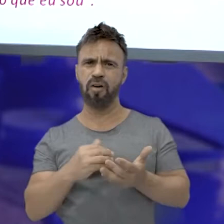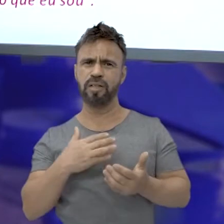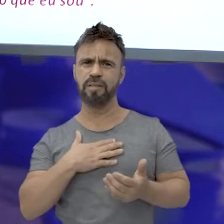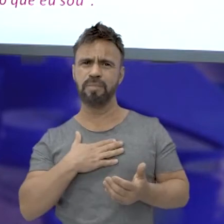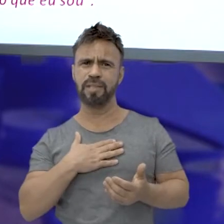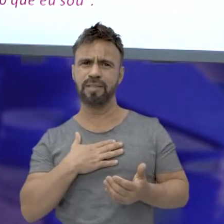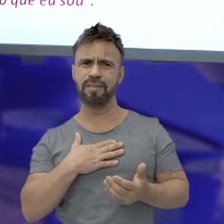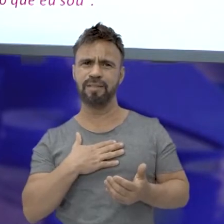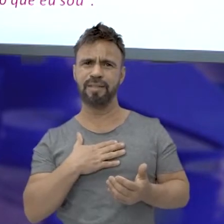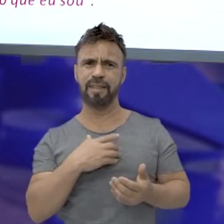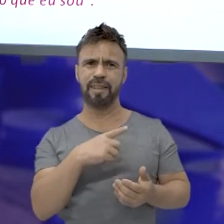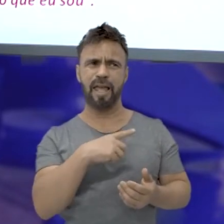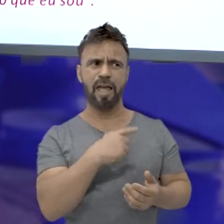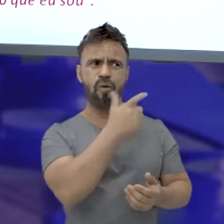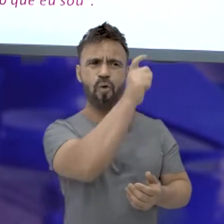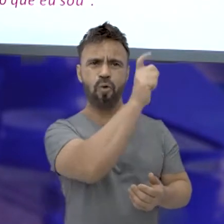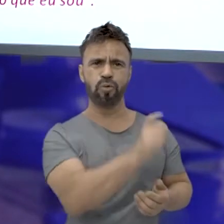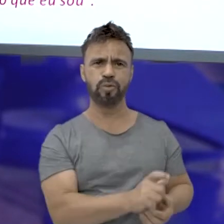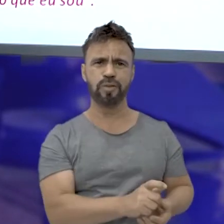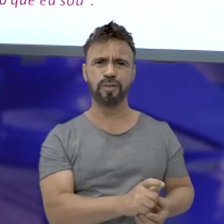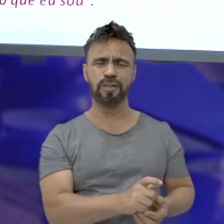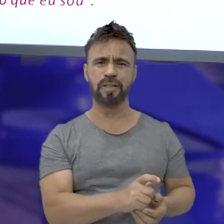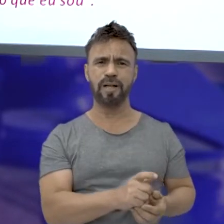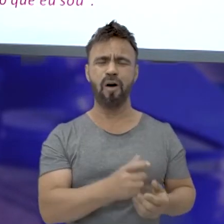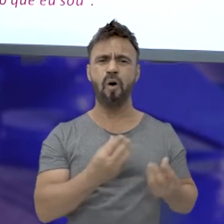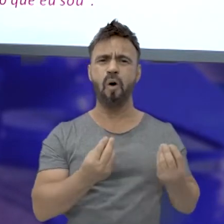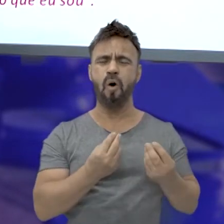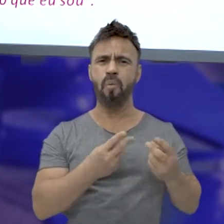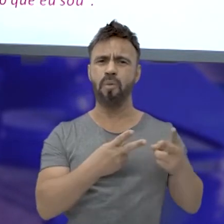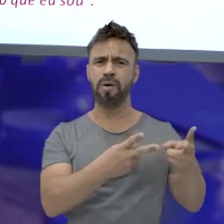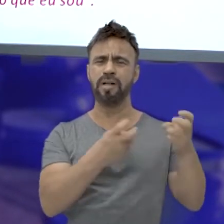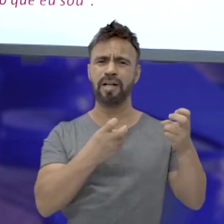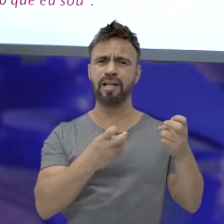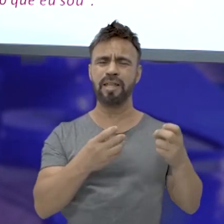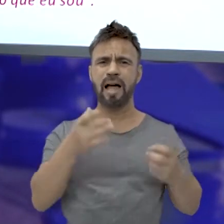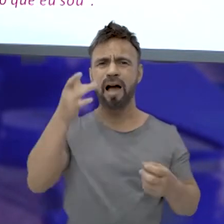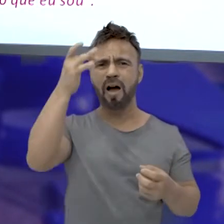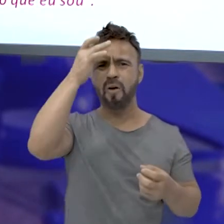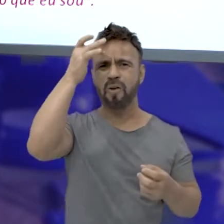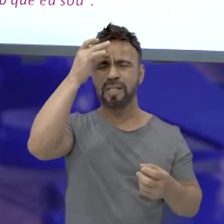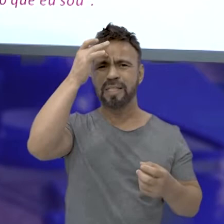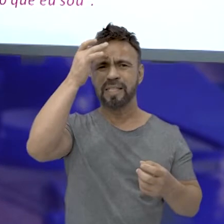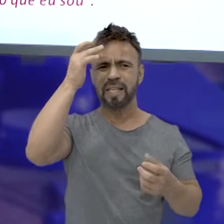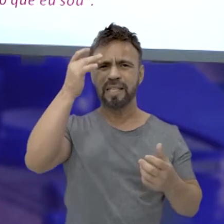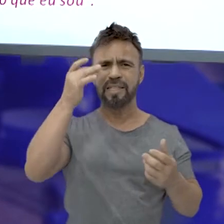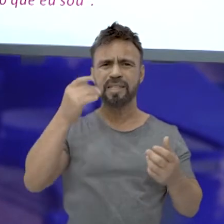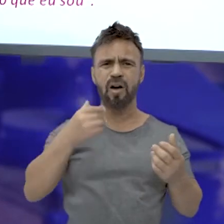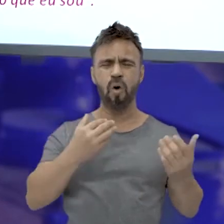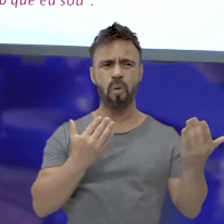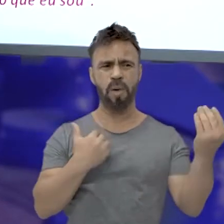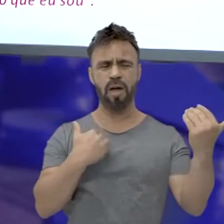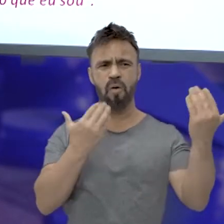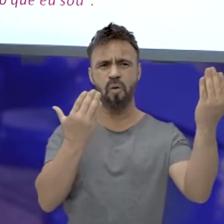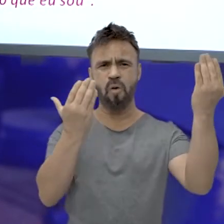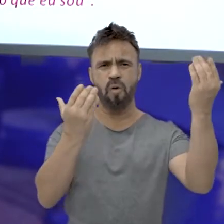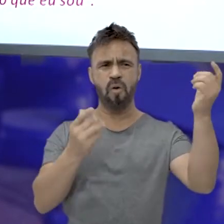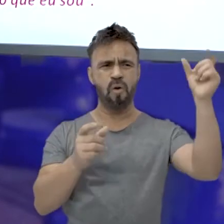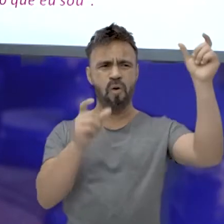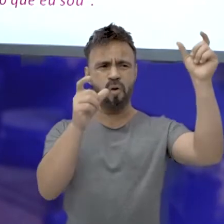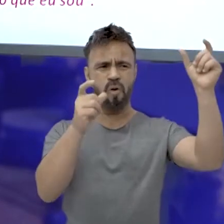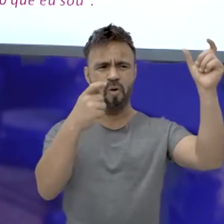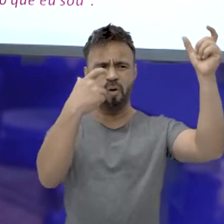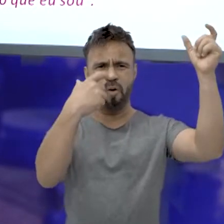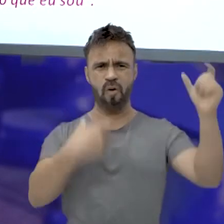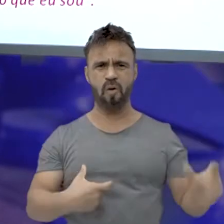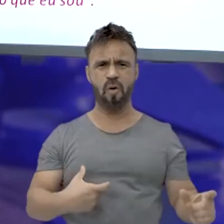essa diferenciação, certo? Então, eu só tenho uma consciência plena de quem eu sou à medida que eu me comparo, que eu tenho como